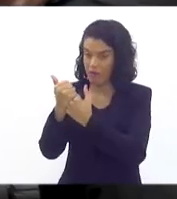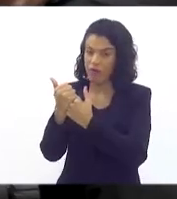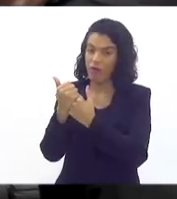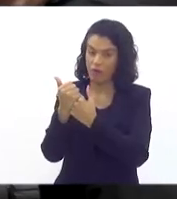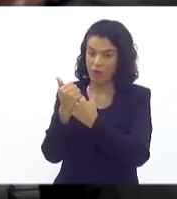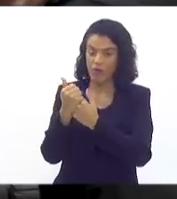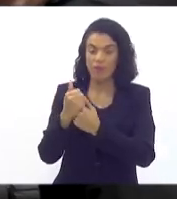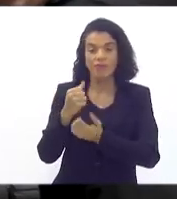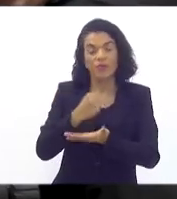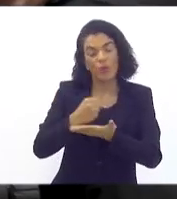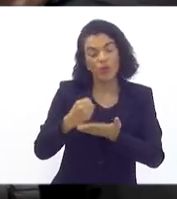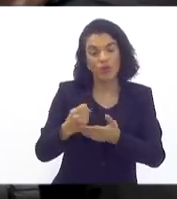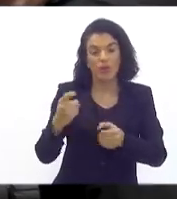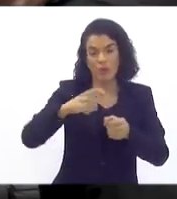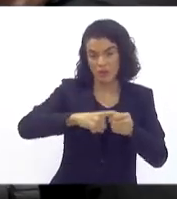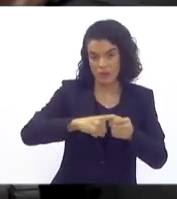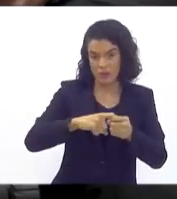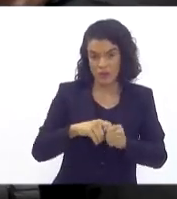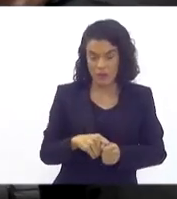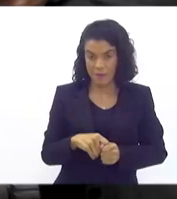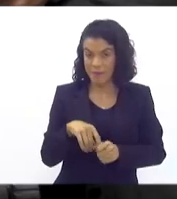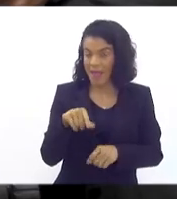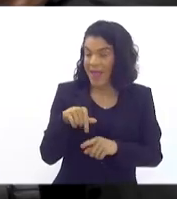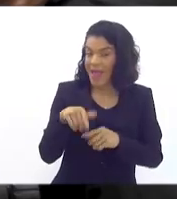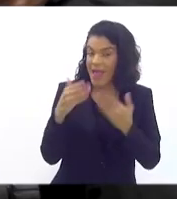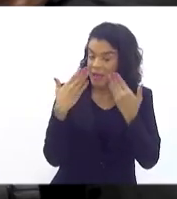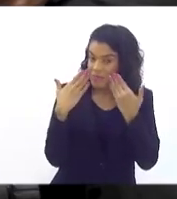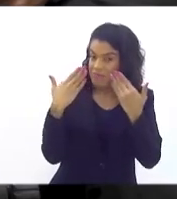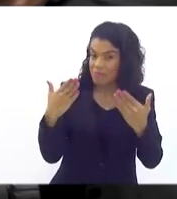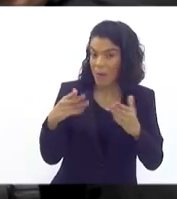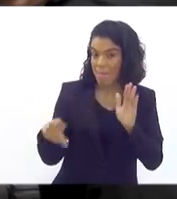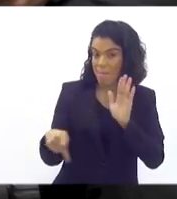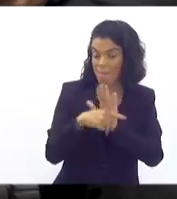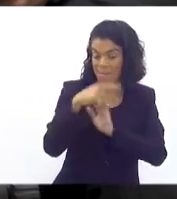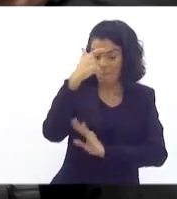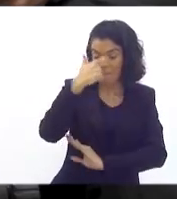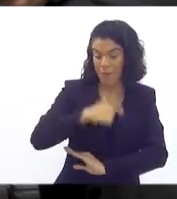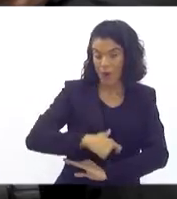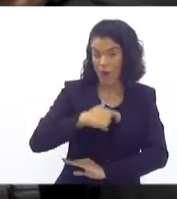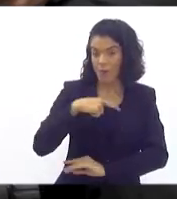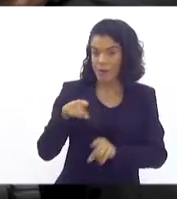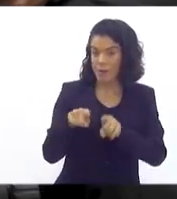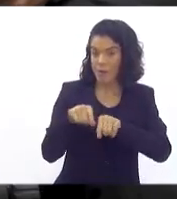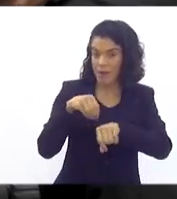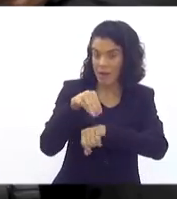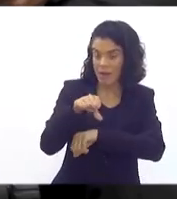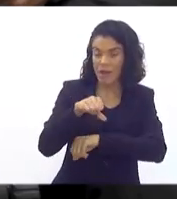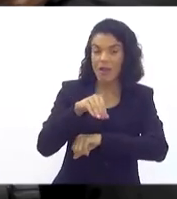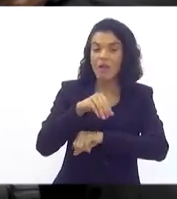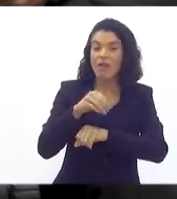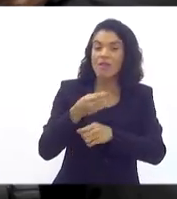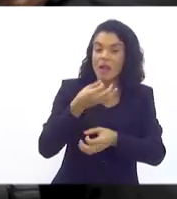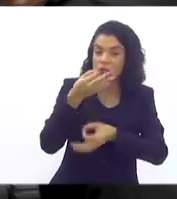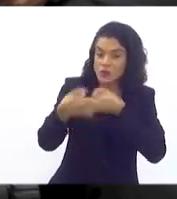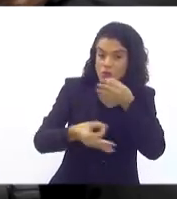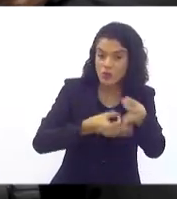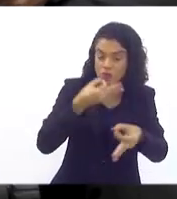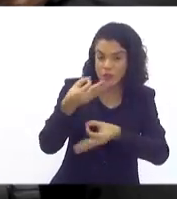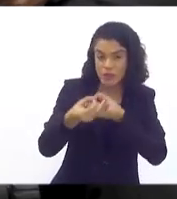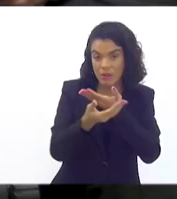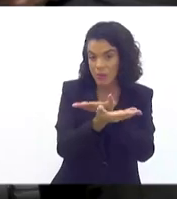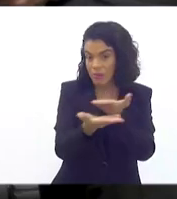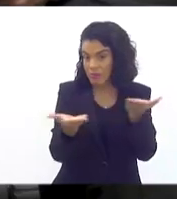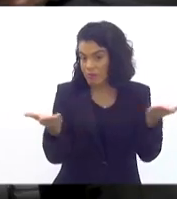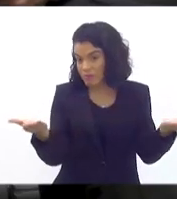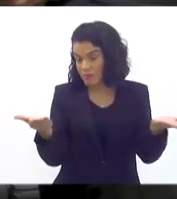da concessionária é a manifestação própria deixando claro dando luzes efetivamente